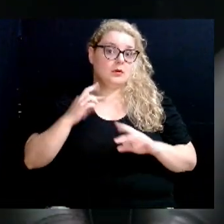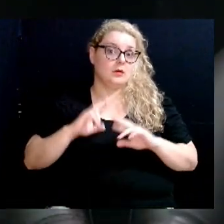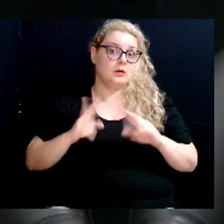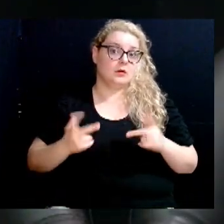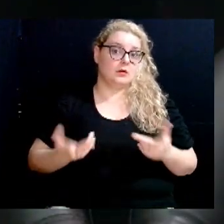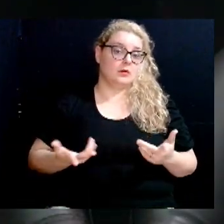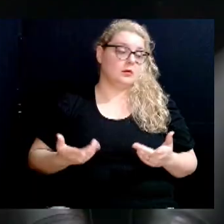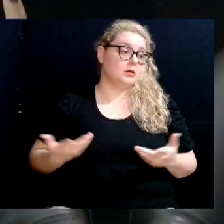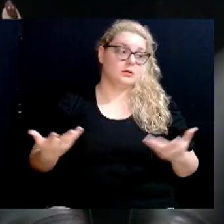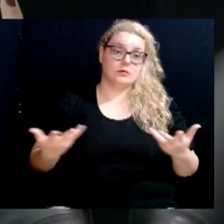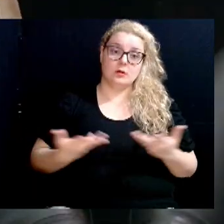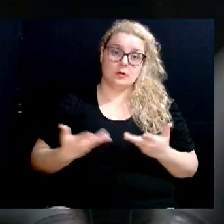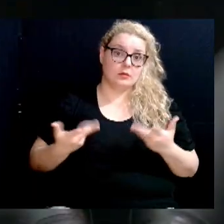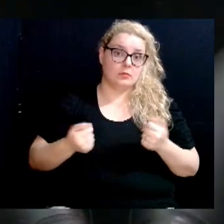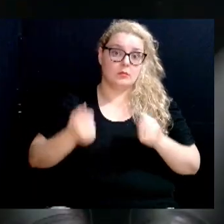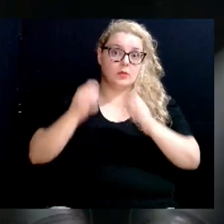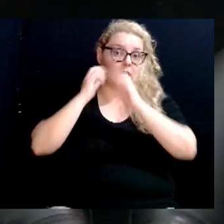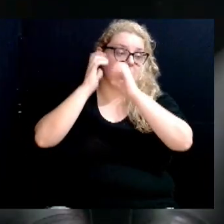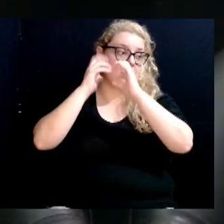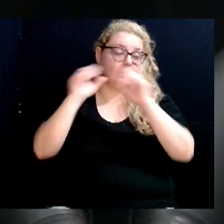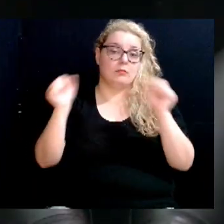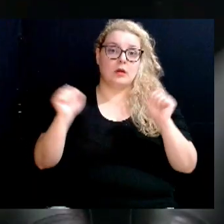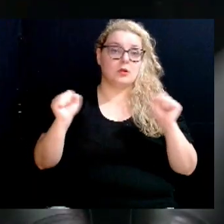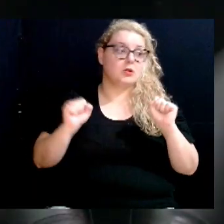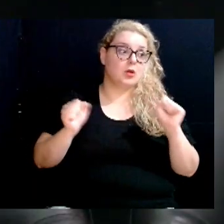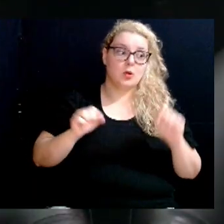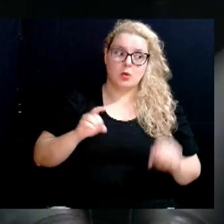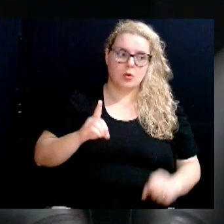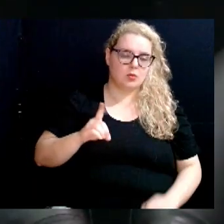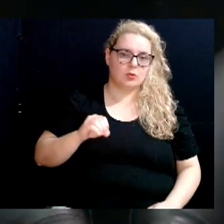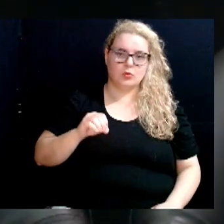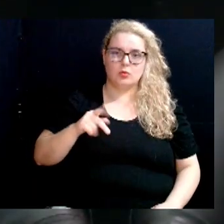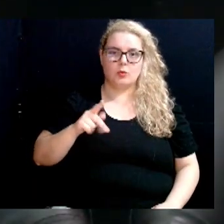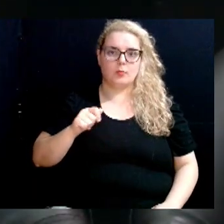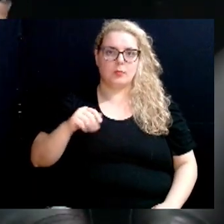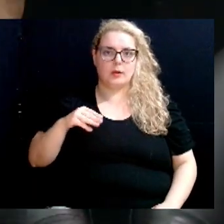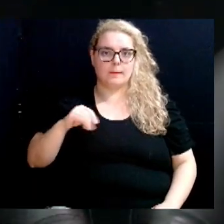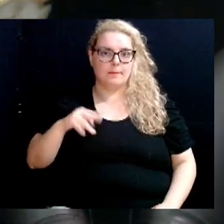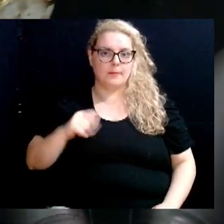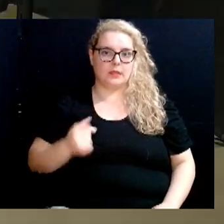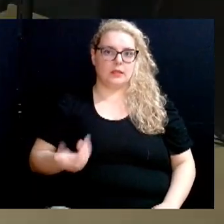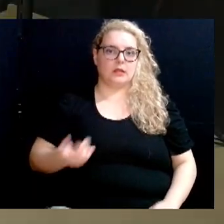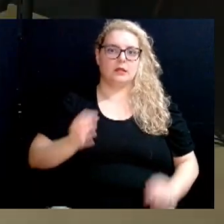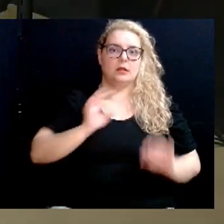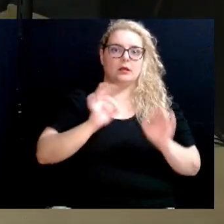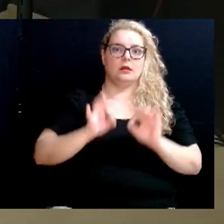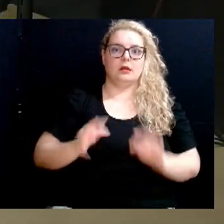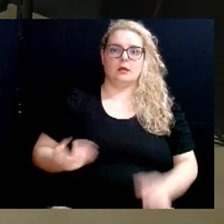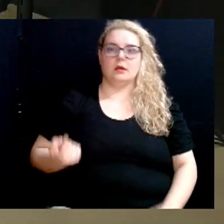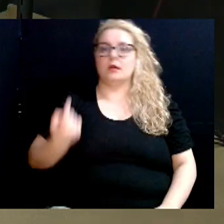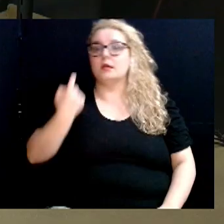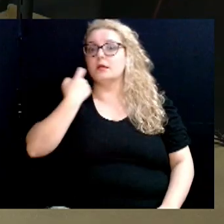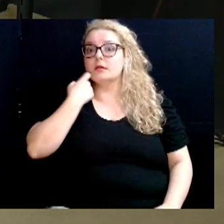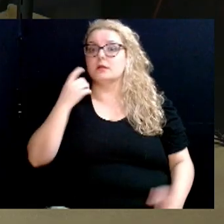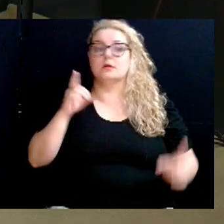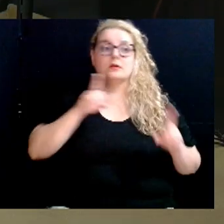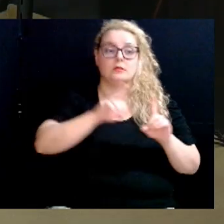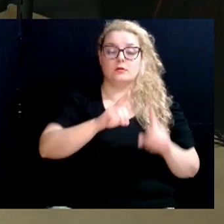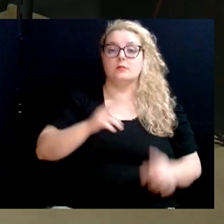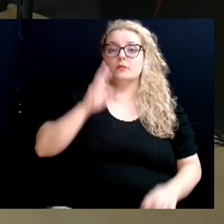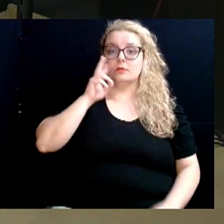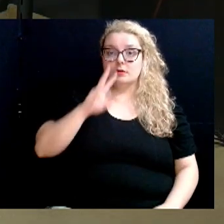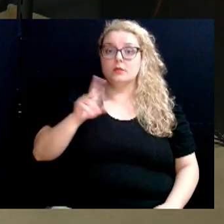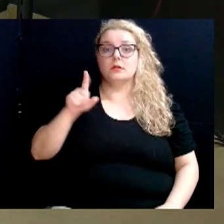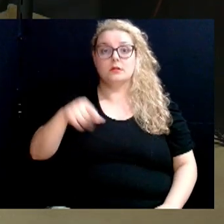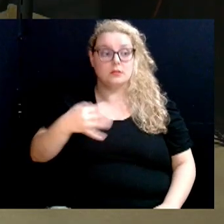maravilhoso. O cérebro adora dopamina, adora essa preparaçãozinha. Ai, sexta-feira é o dia da gente se ver. Exato. Por exemplo, se o casal